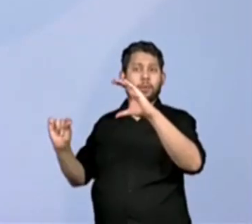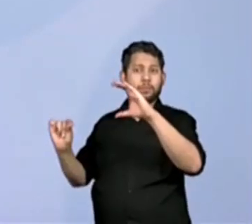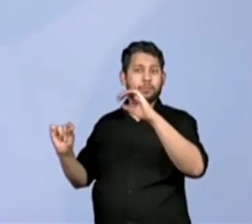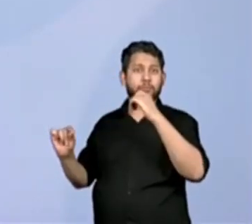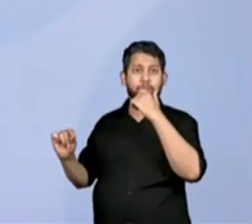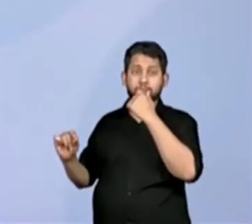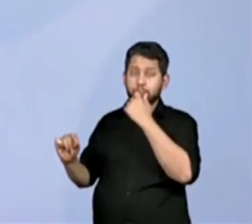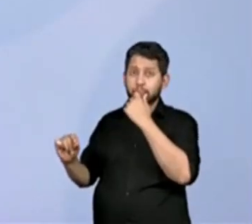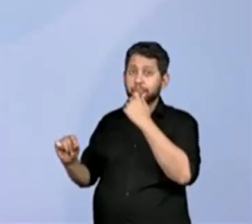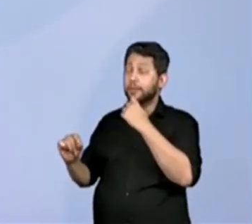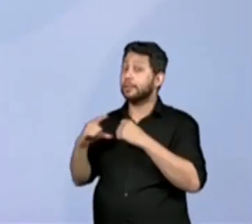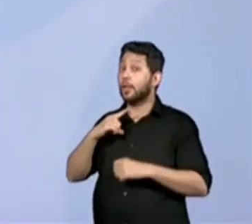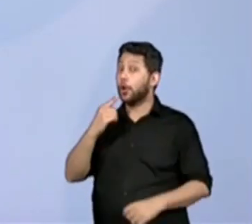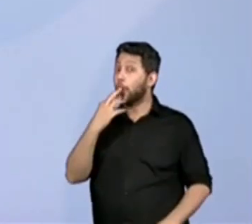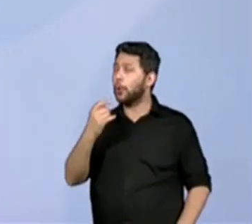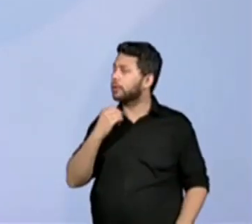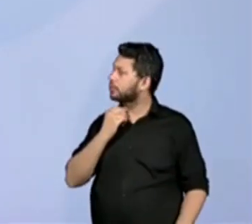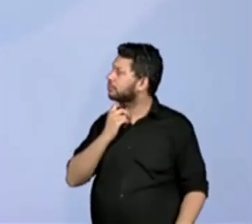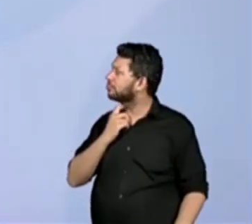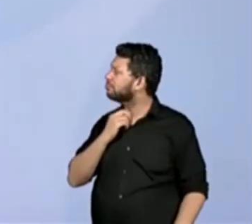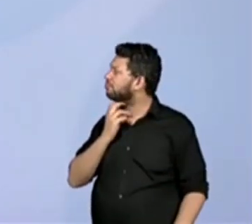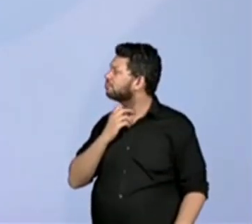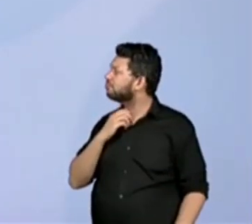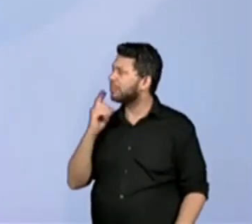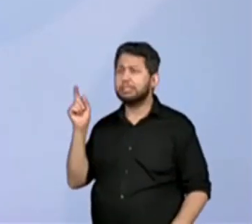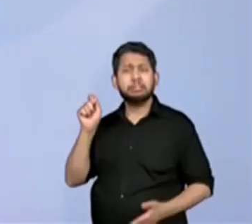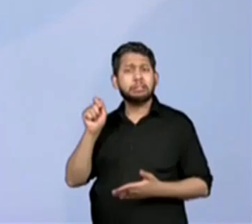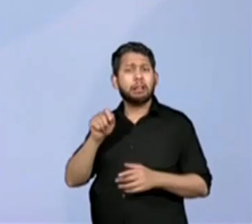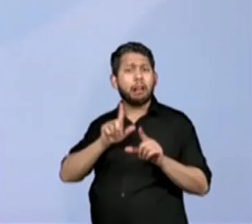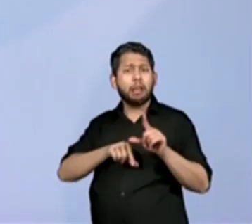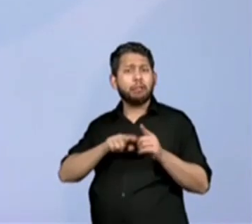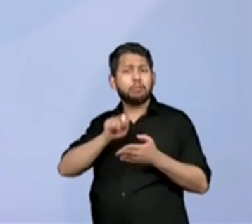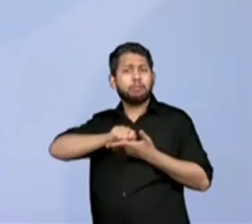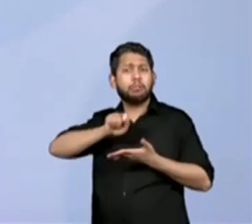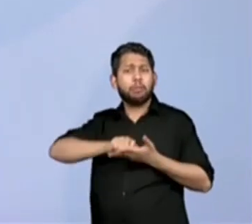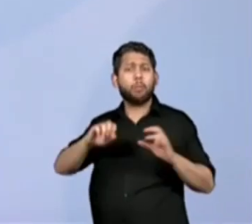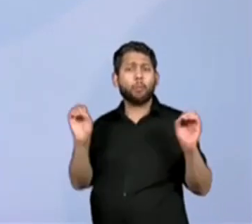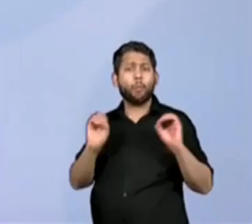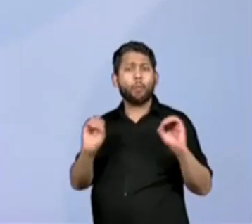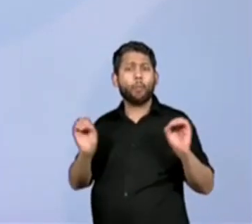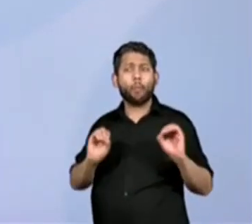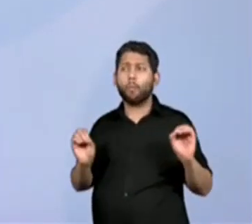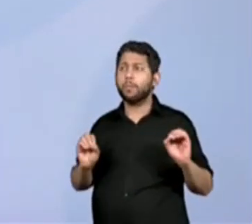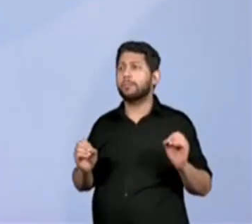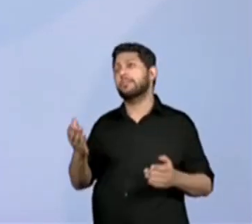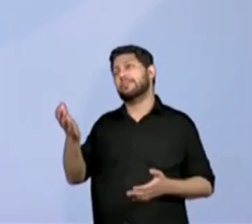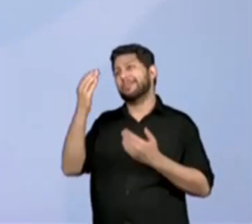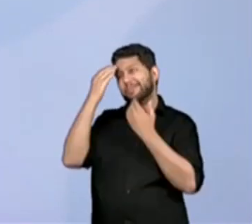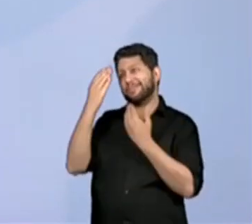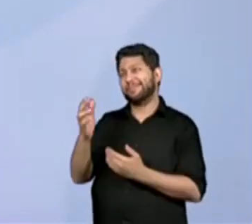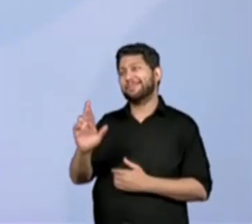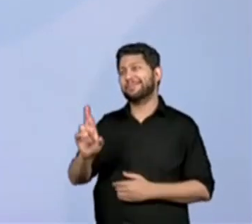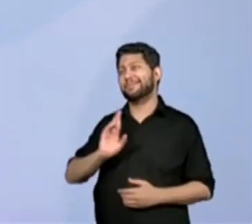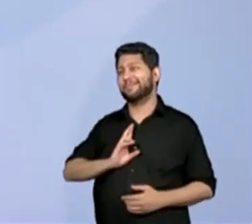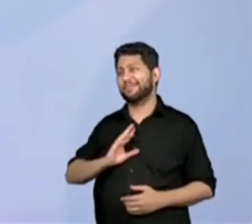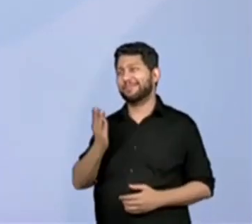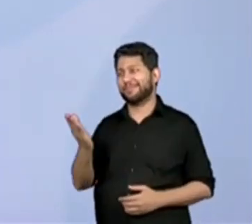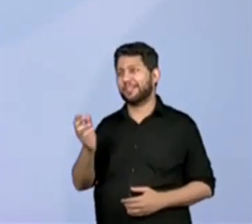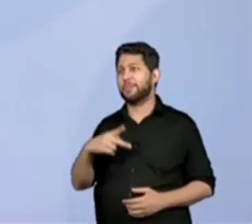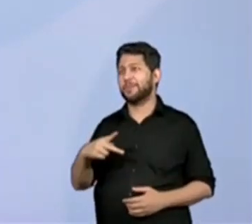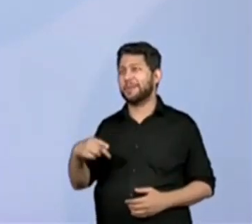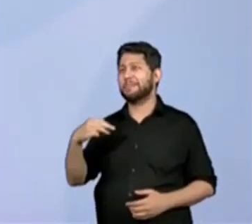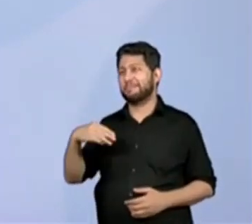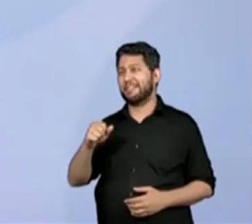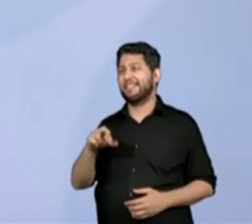cores, mas nada de escrita. Obrigada pela resposta, Pro Maria.